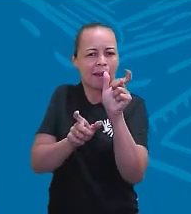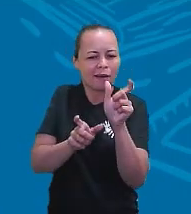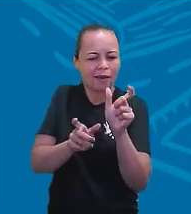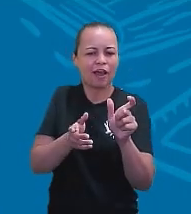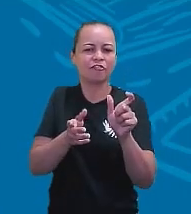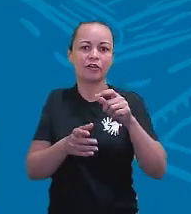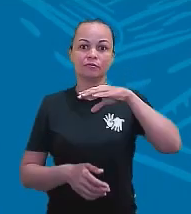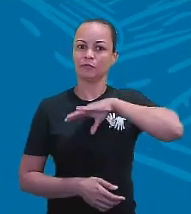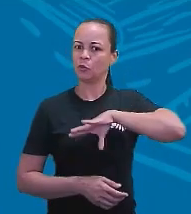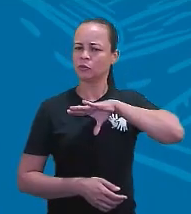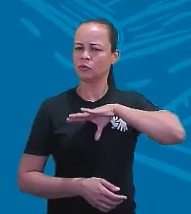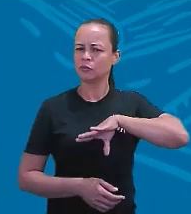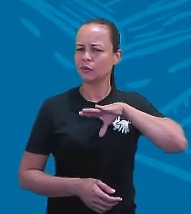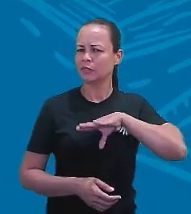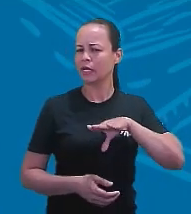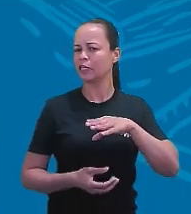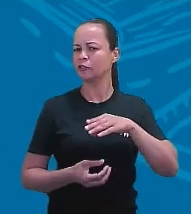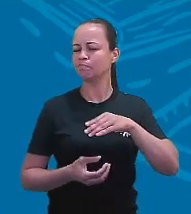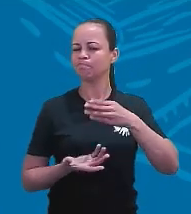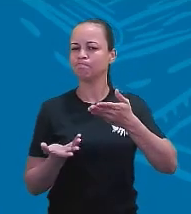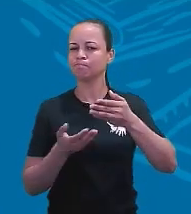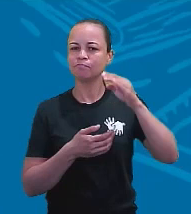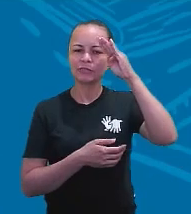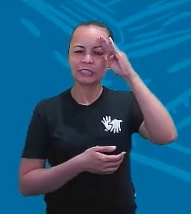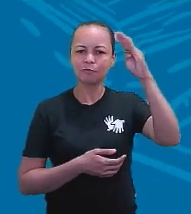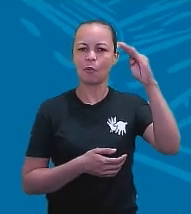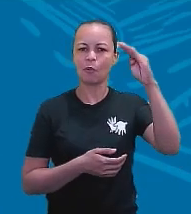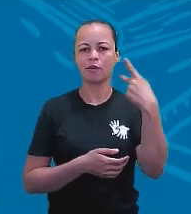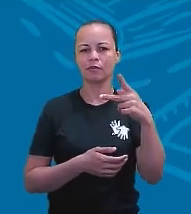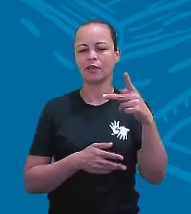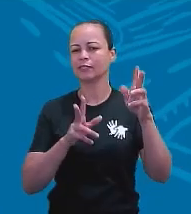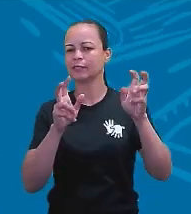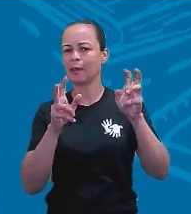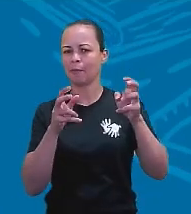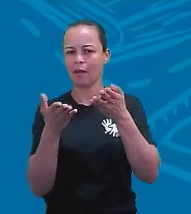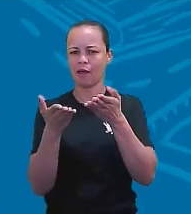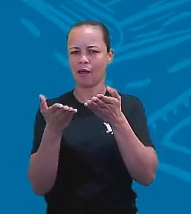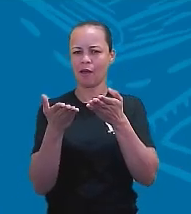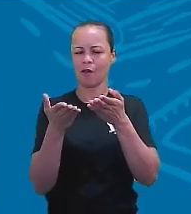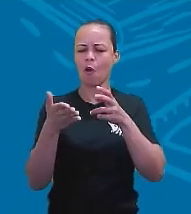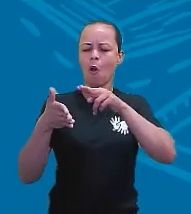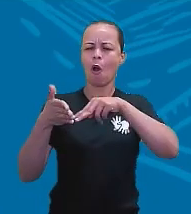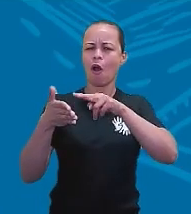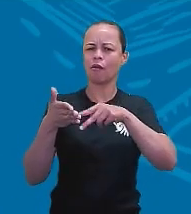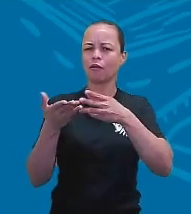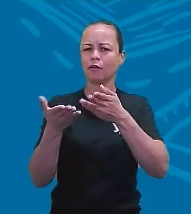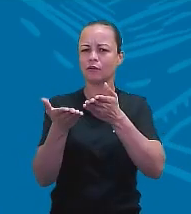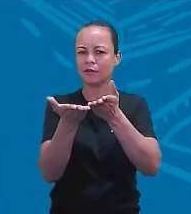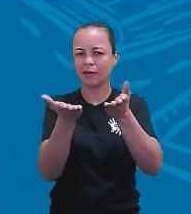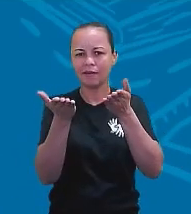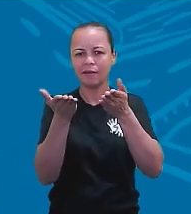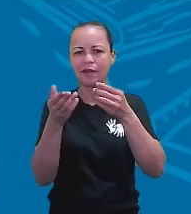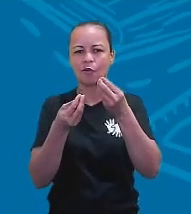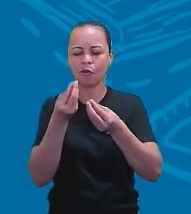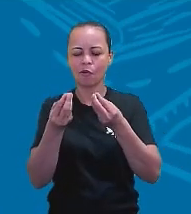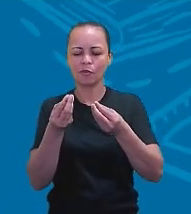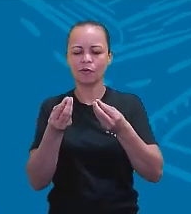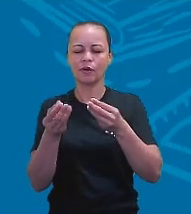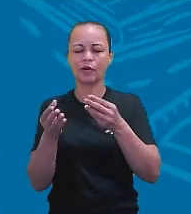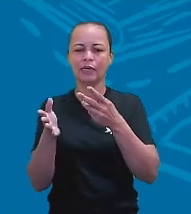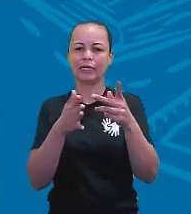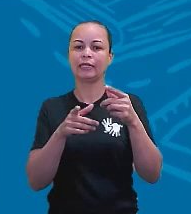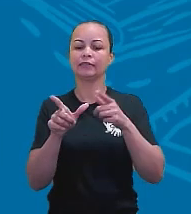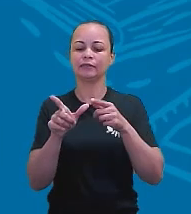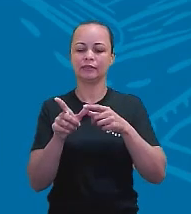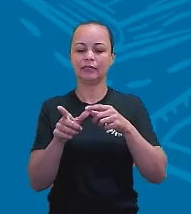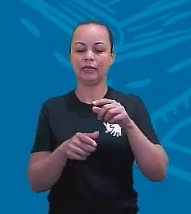língua portuguesa, principalmente aí nesse tema. Dá uma olhadinha que telegramas aí está escrito com